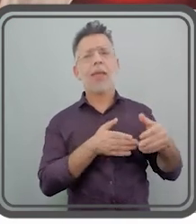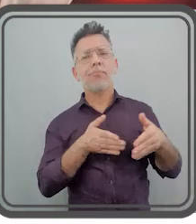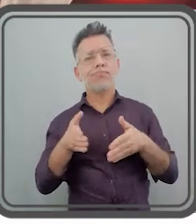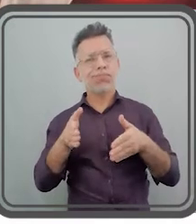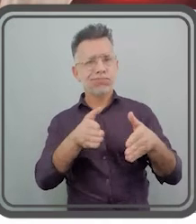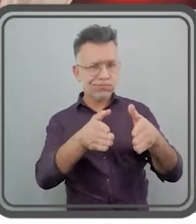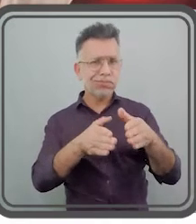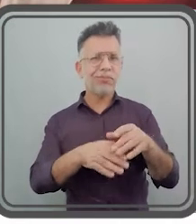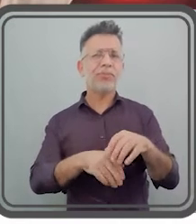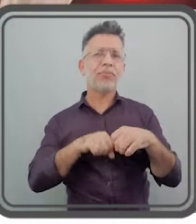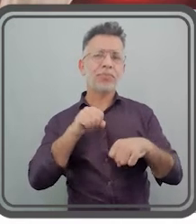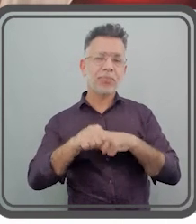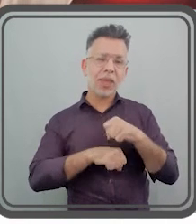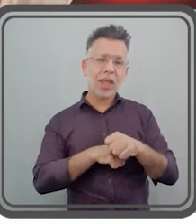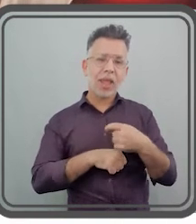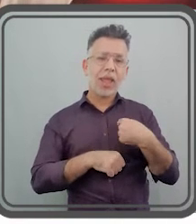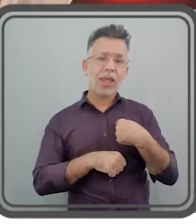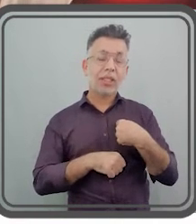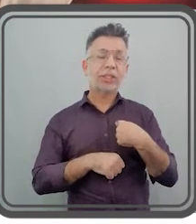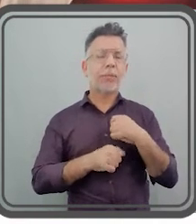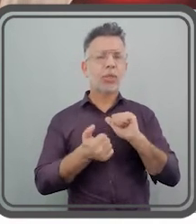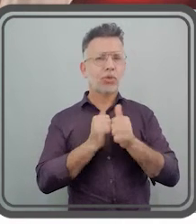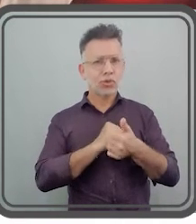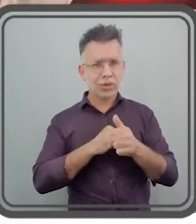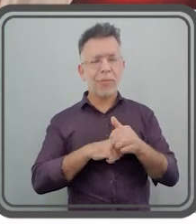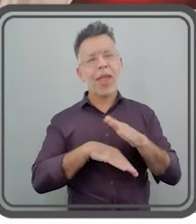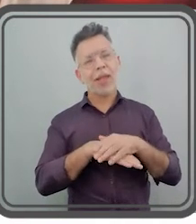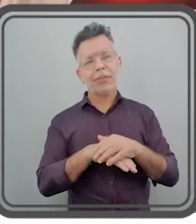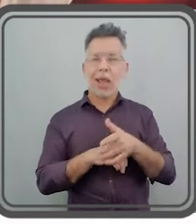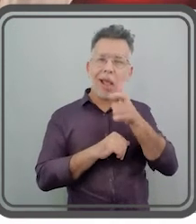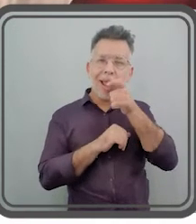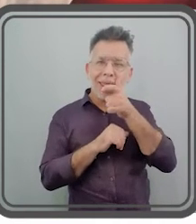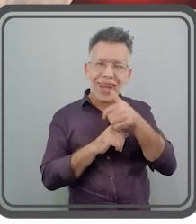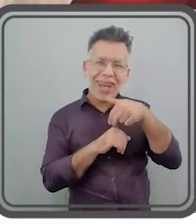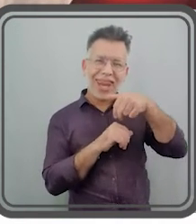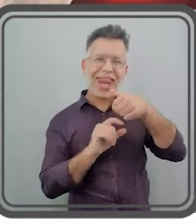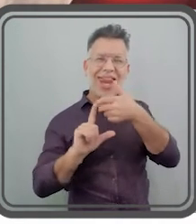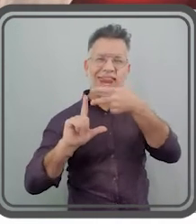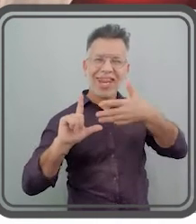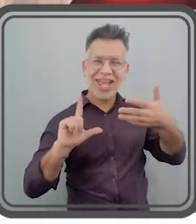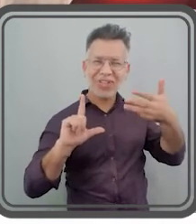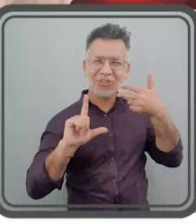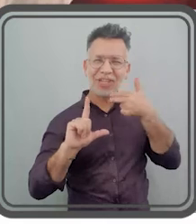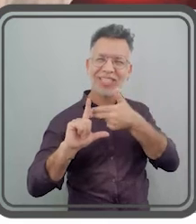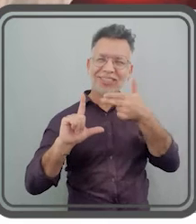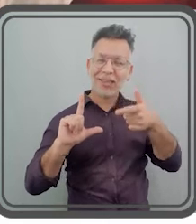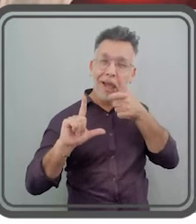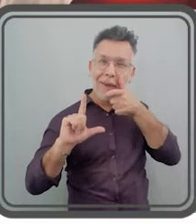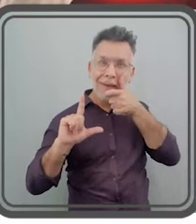e então somar a pizza também de Netflix então a gente